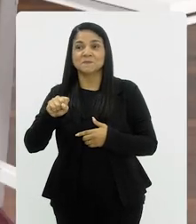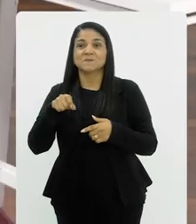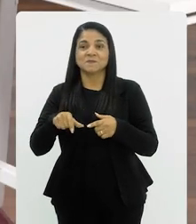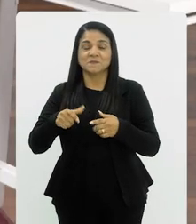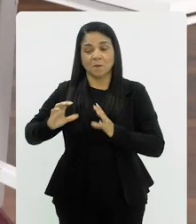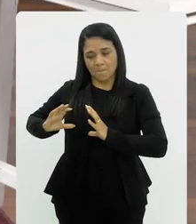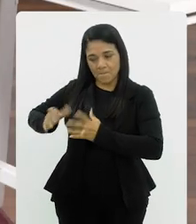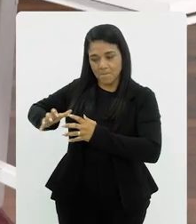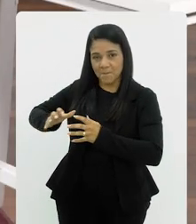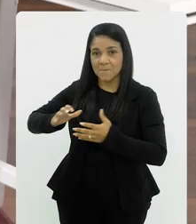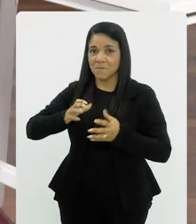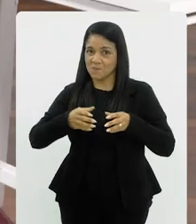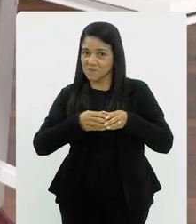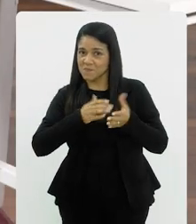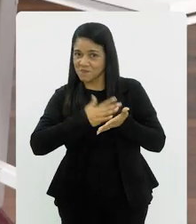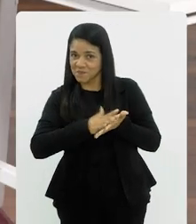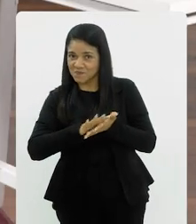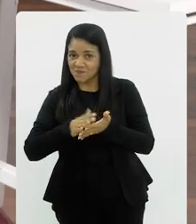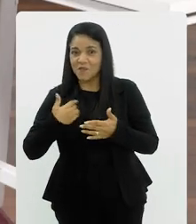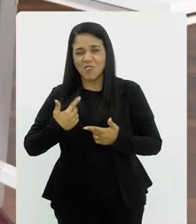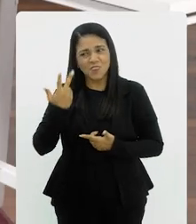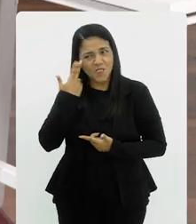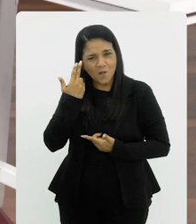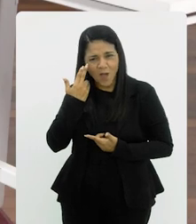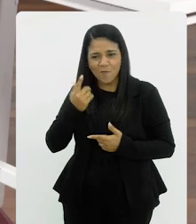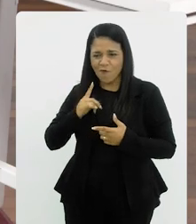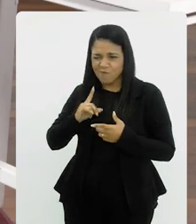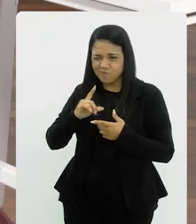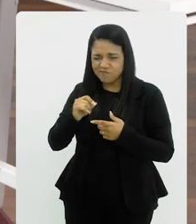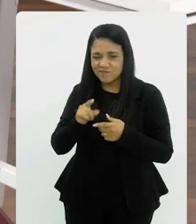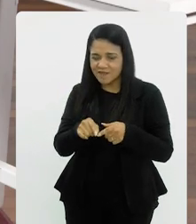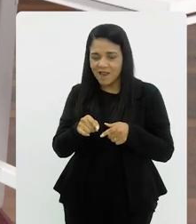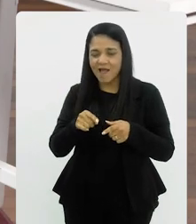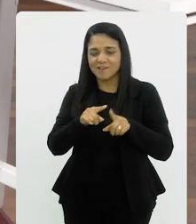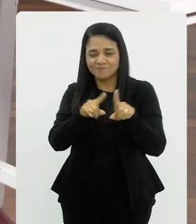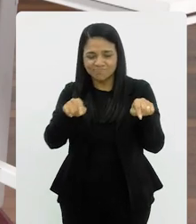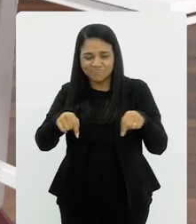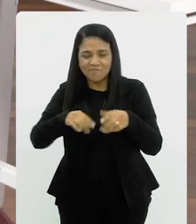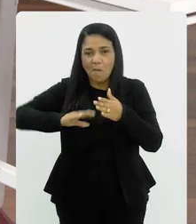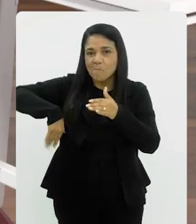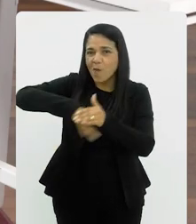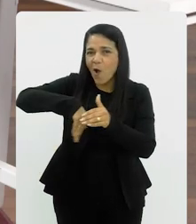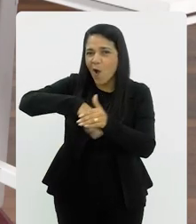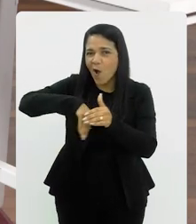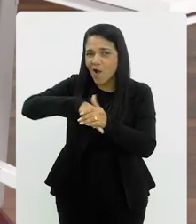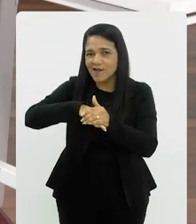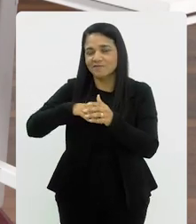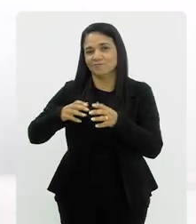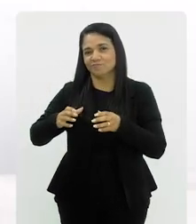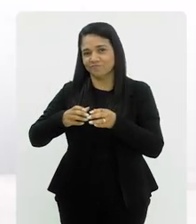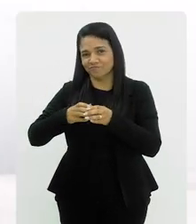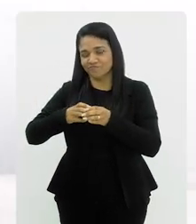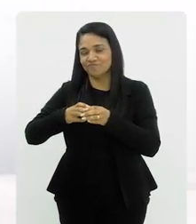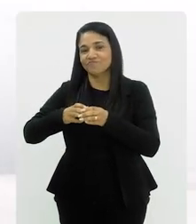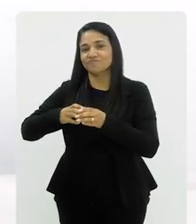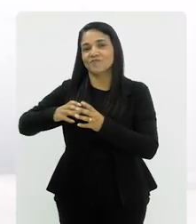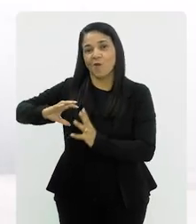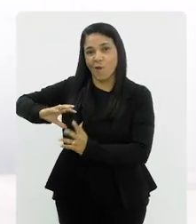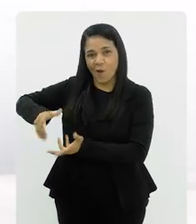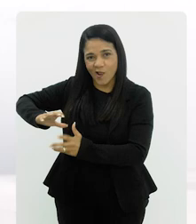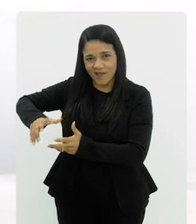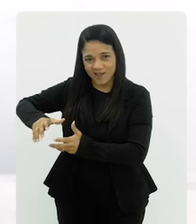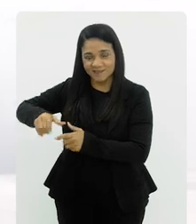normal. Pra gente ele era normal, mas na verdade a gente ia para jogar bola, na quadra, né? Para jogar bola. E com isso foi crescendo o